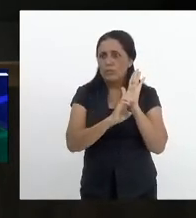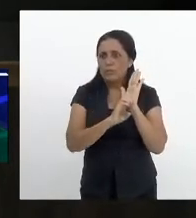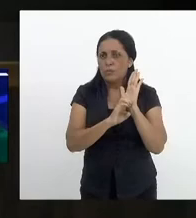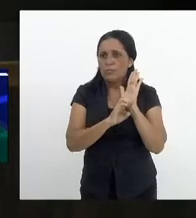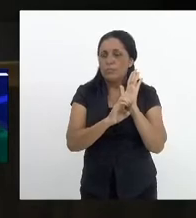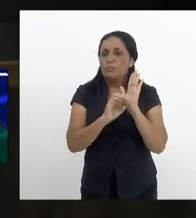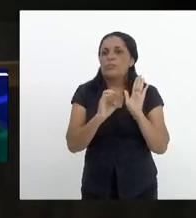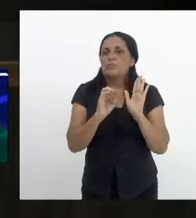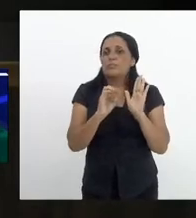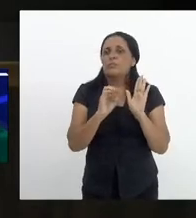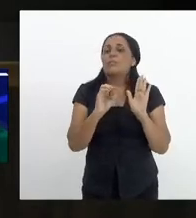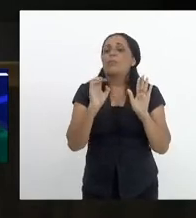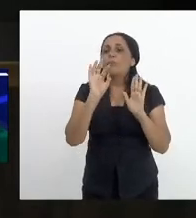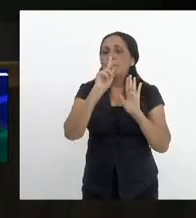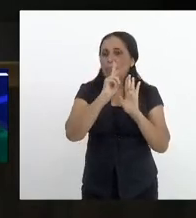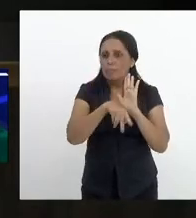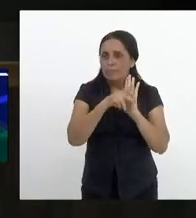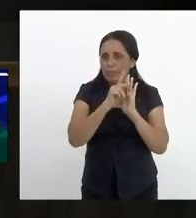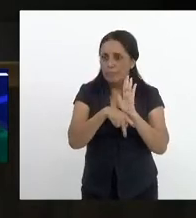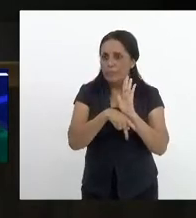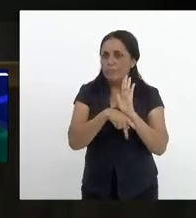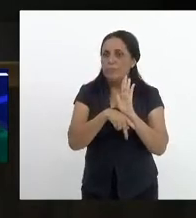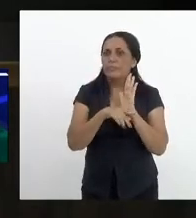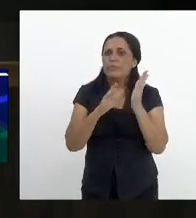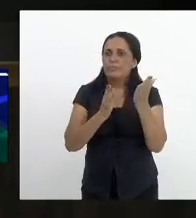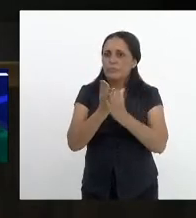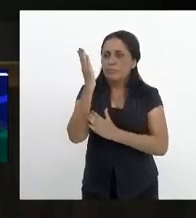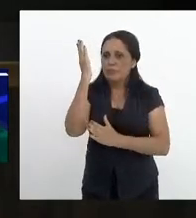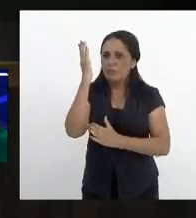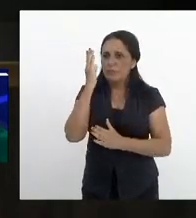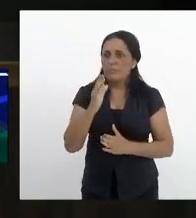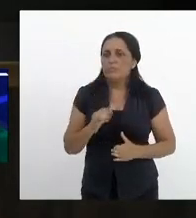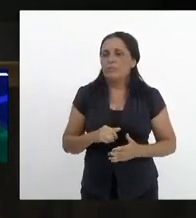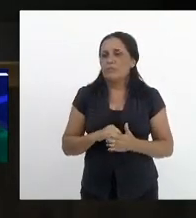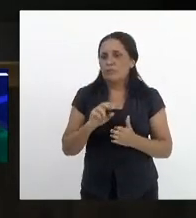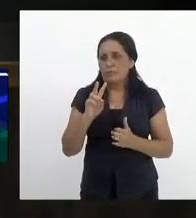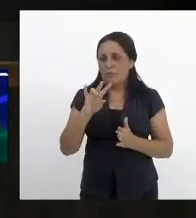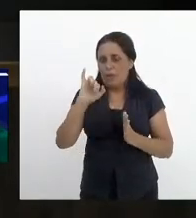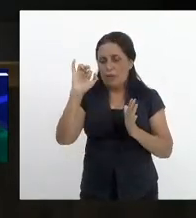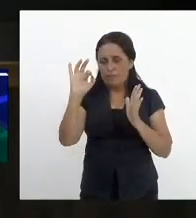projeto assim emendado. Senhores que aprovam, manifestam, estão aprovados. Vai ao autógrafo.